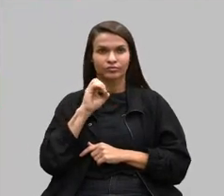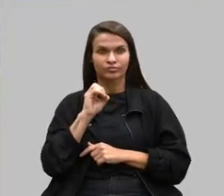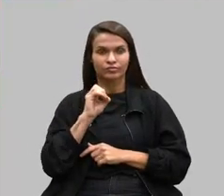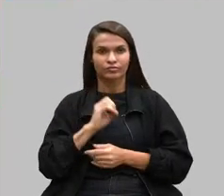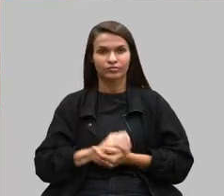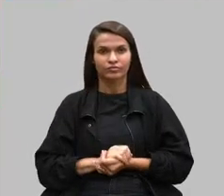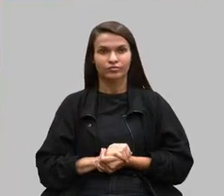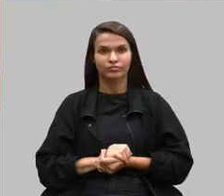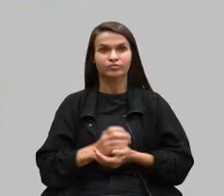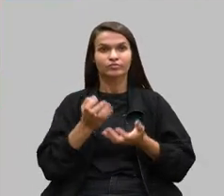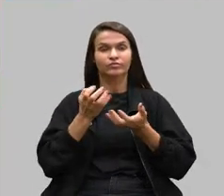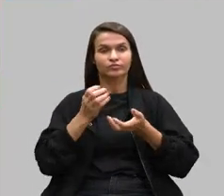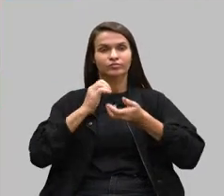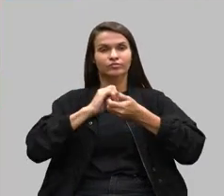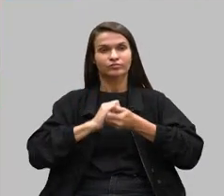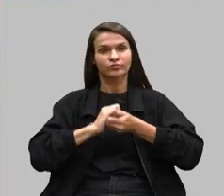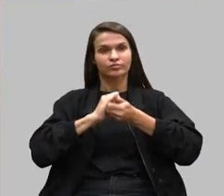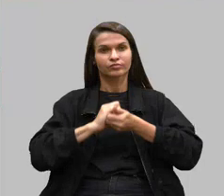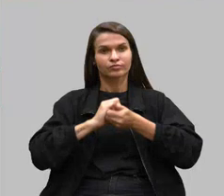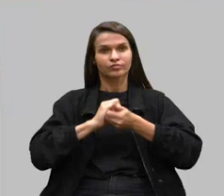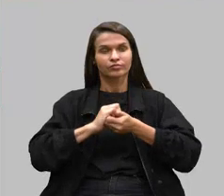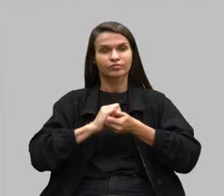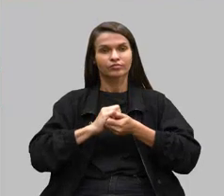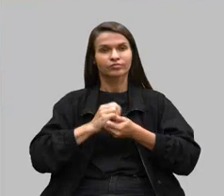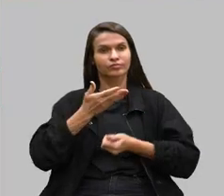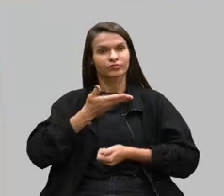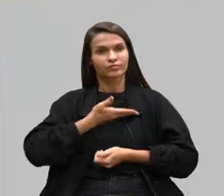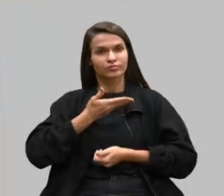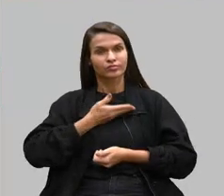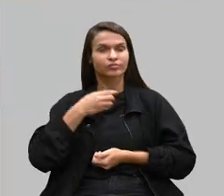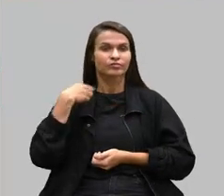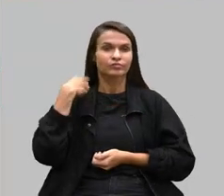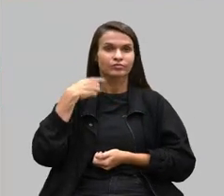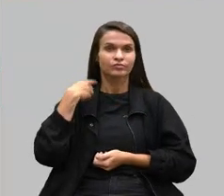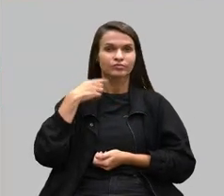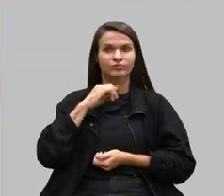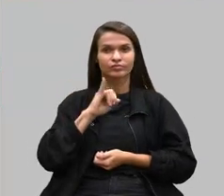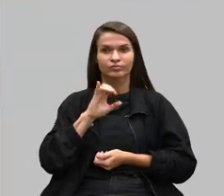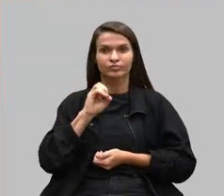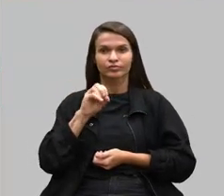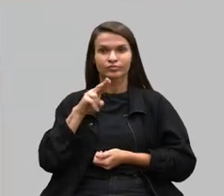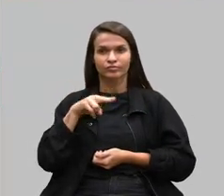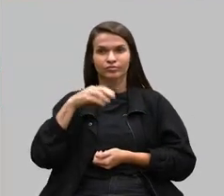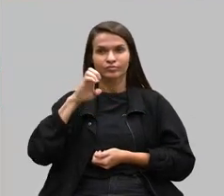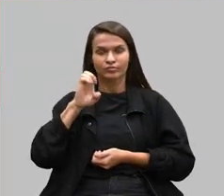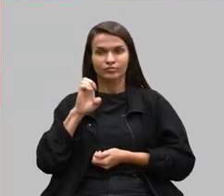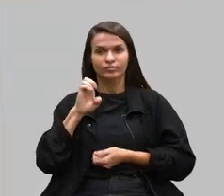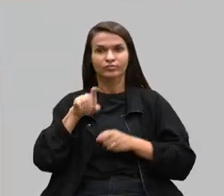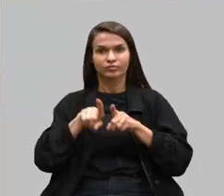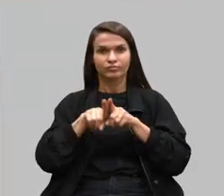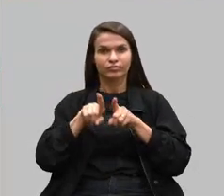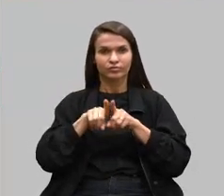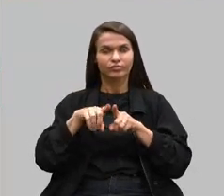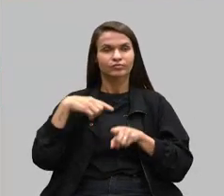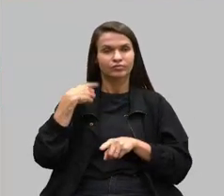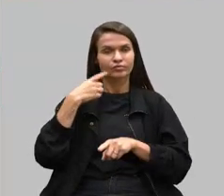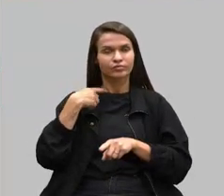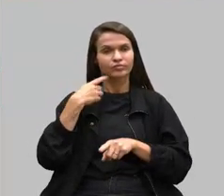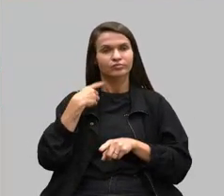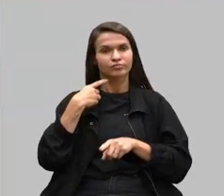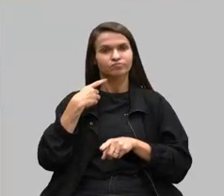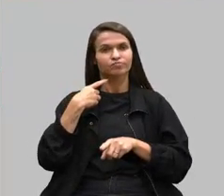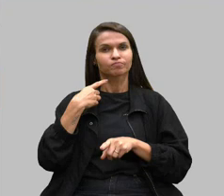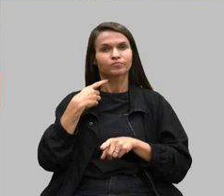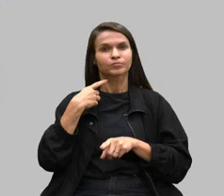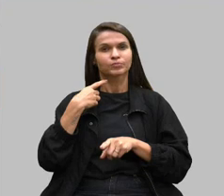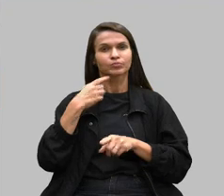cumprimentar nossa querida amiga deputada ion Pinheiro e cumprimentar deputada ion pela iniciativa